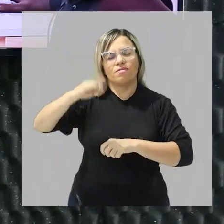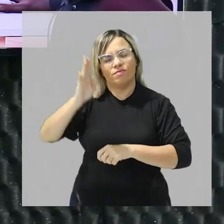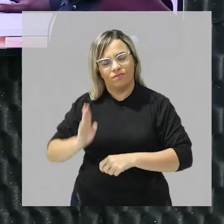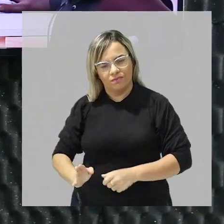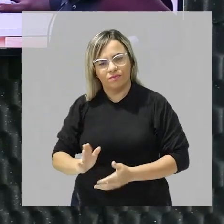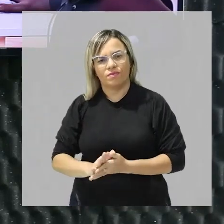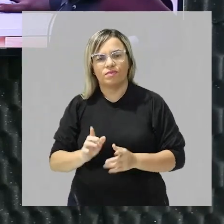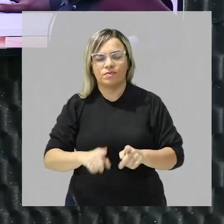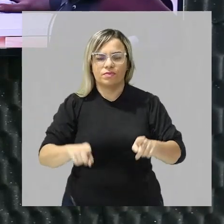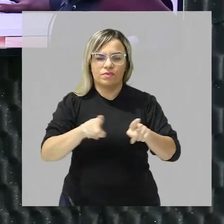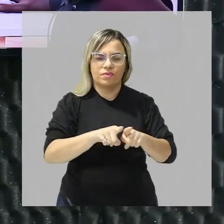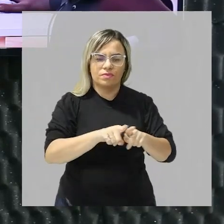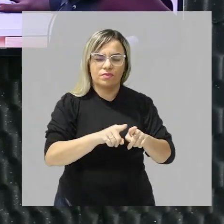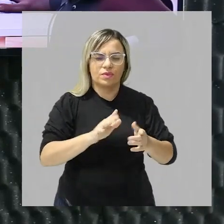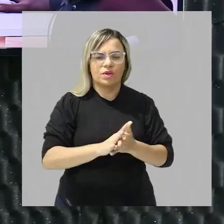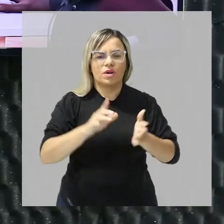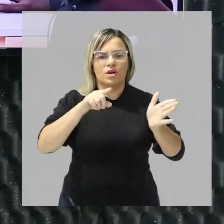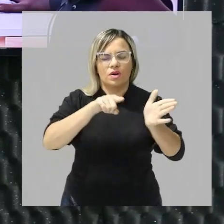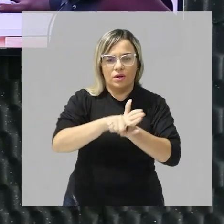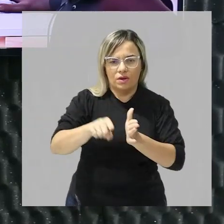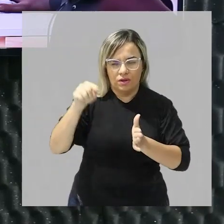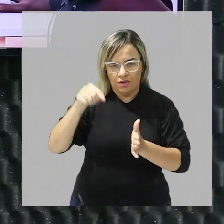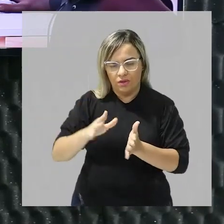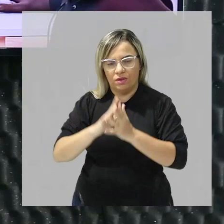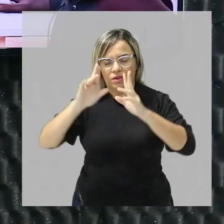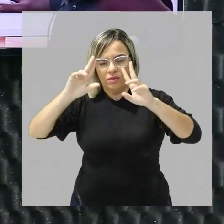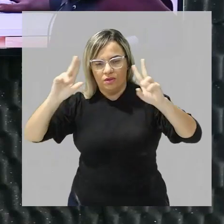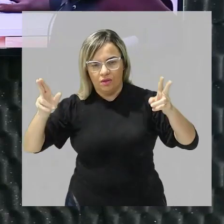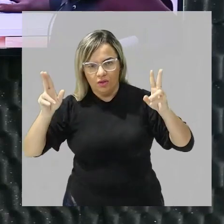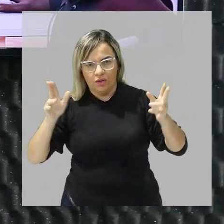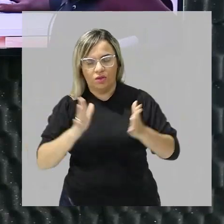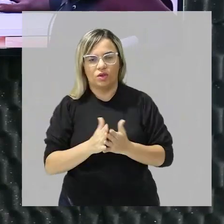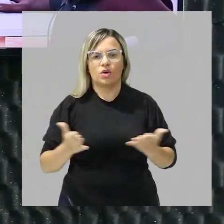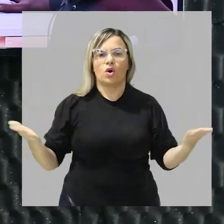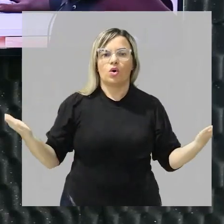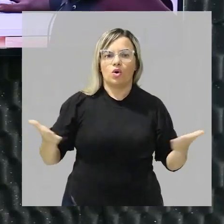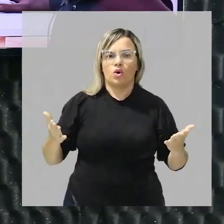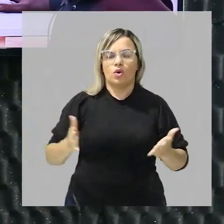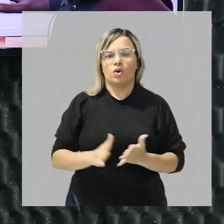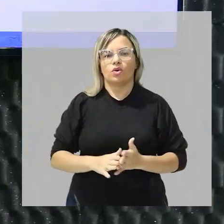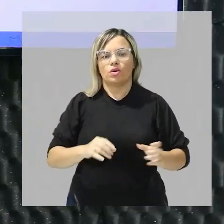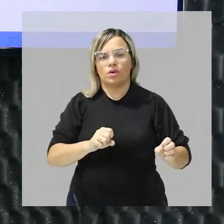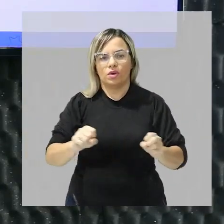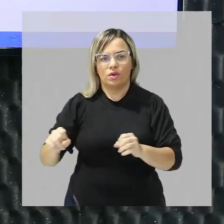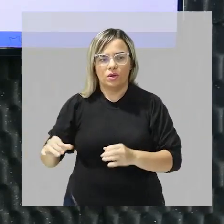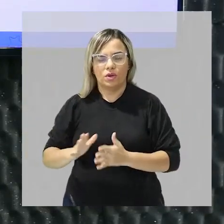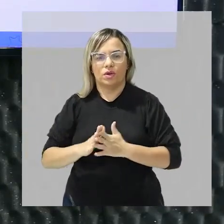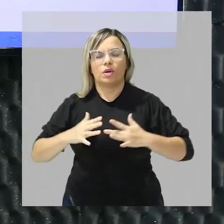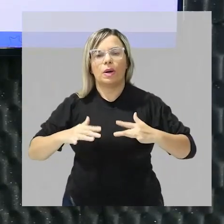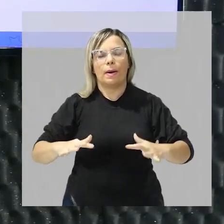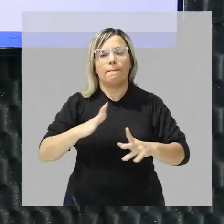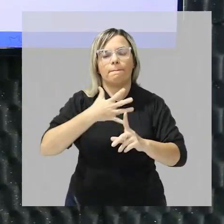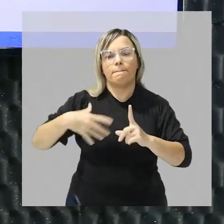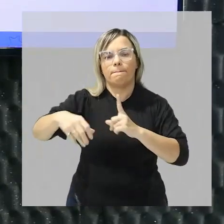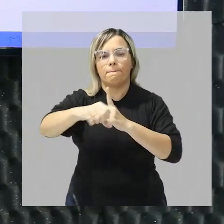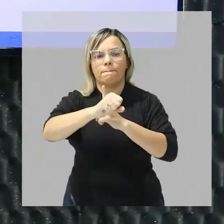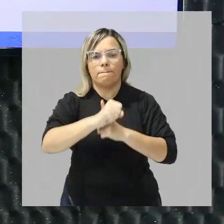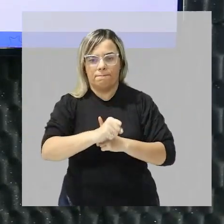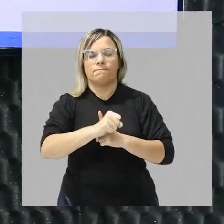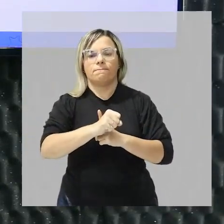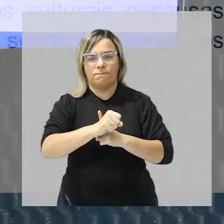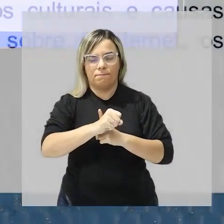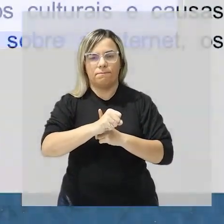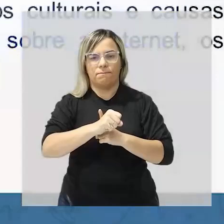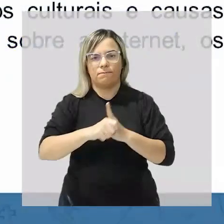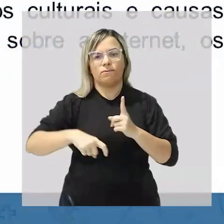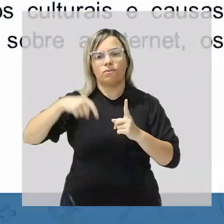também aparece, vez por outra, essa temática que a gente vai trabalhar aqui. A gente está falando sobre os movimentos sociais.